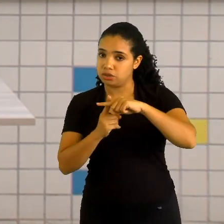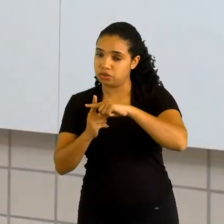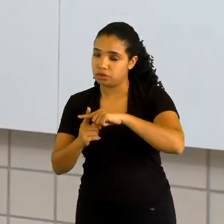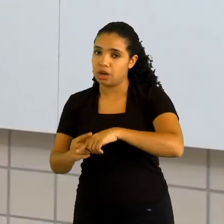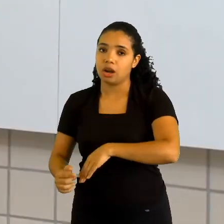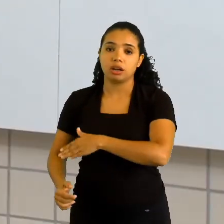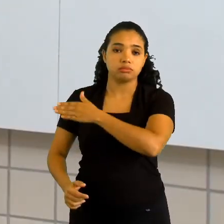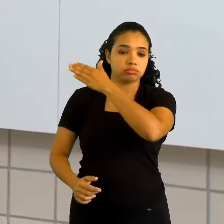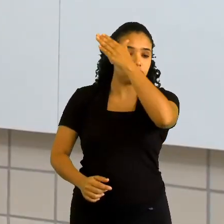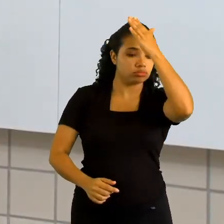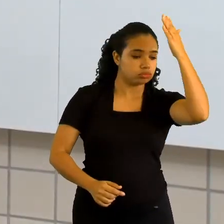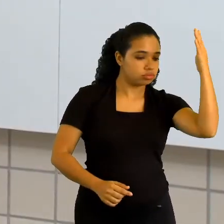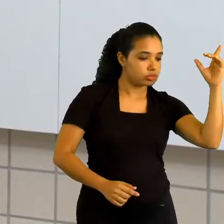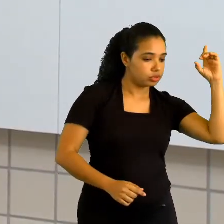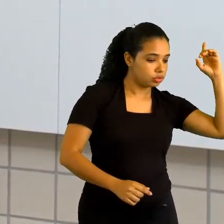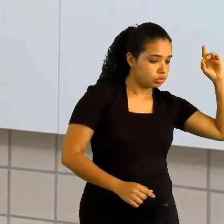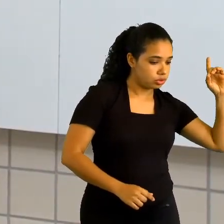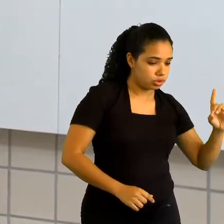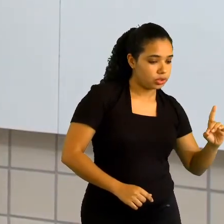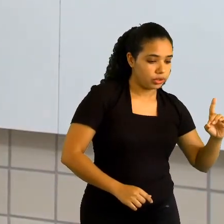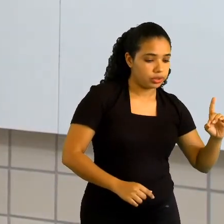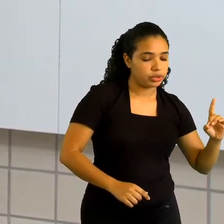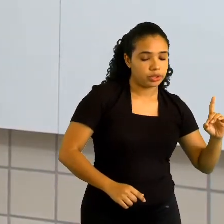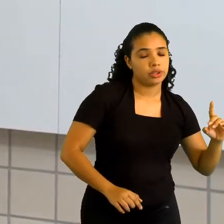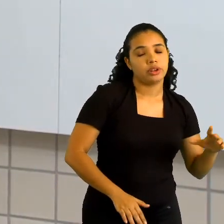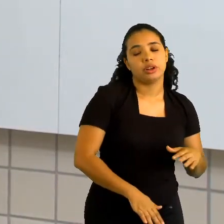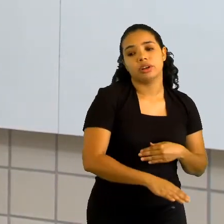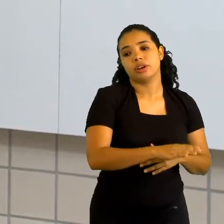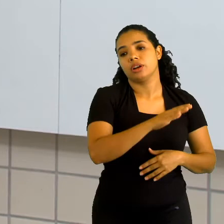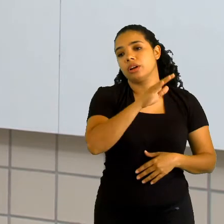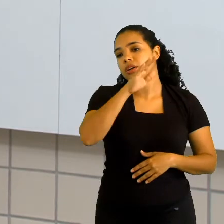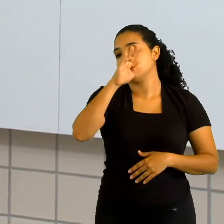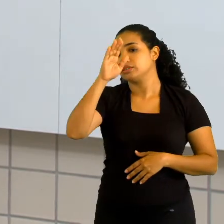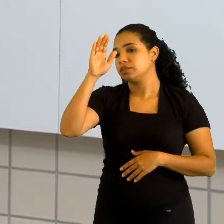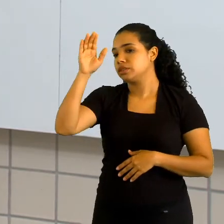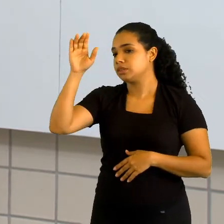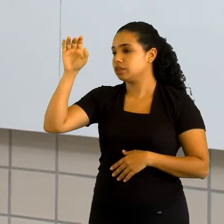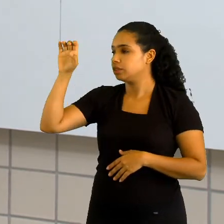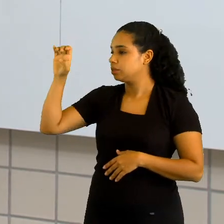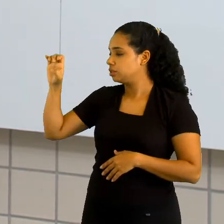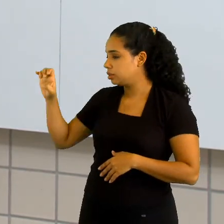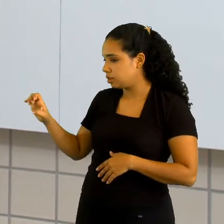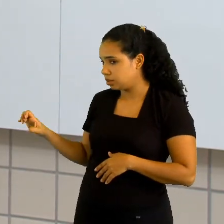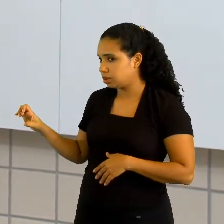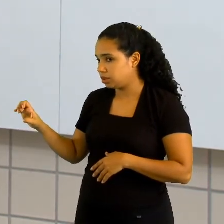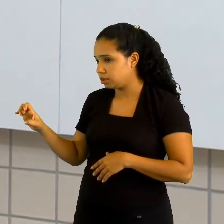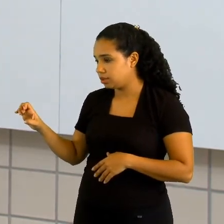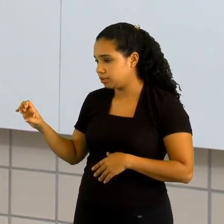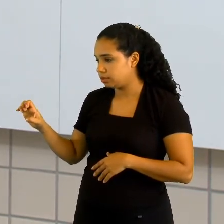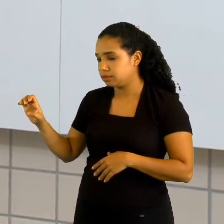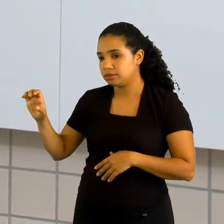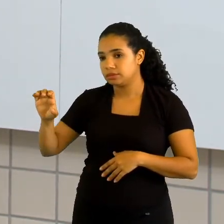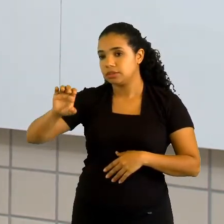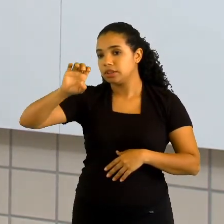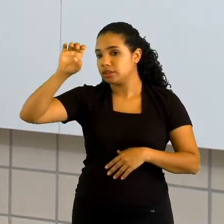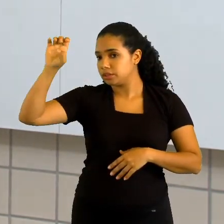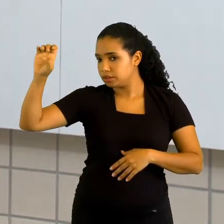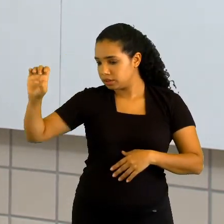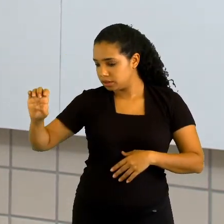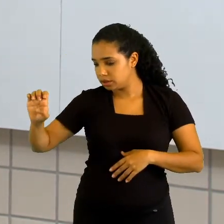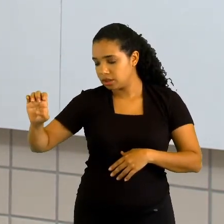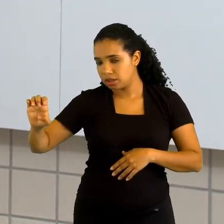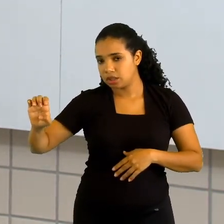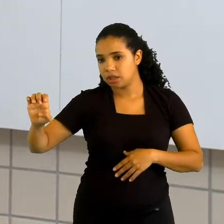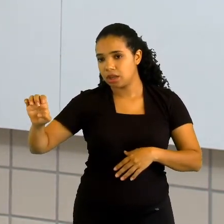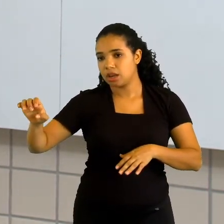adição, né? De adição. Sempre que eu ando nessa minha reta numérica para a esquerda,